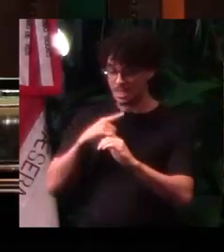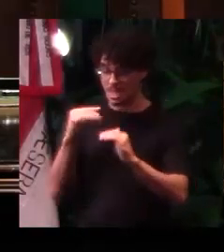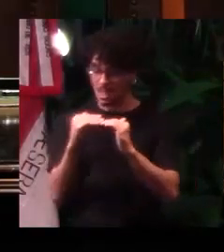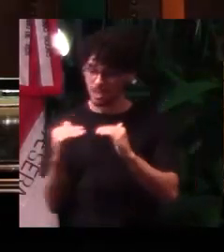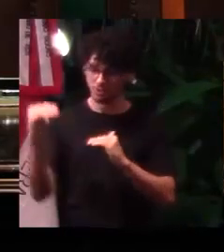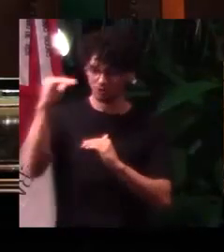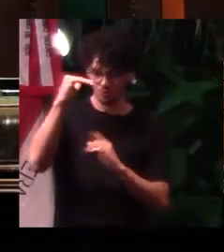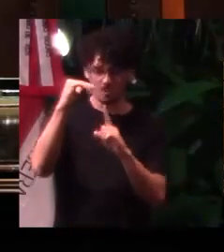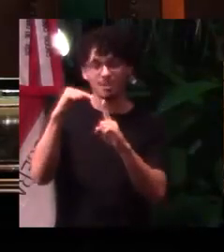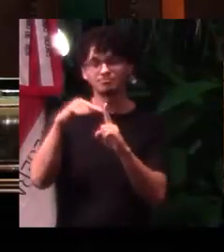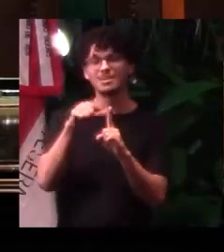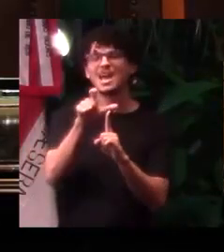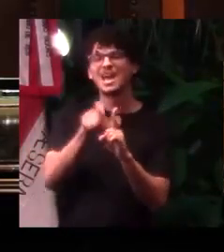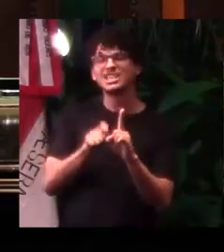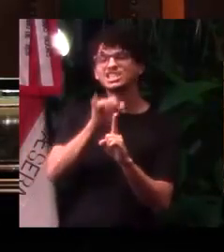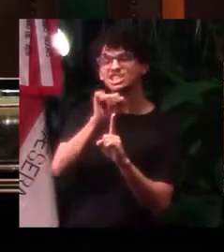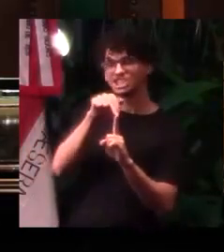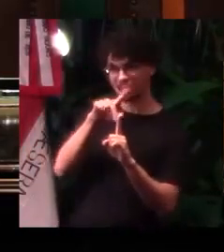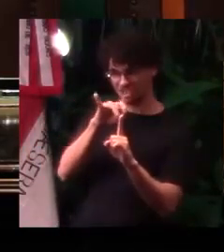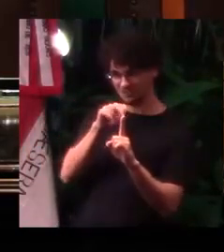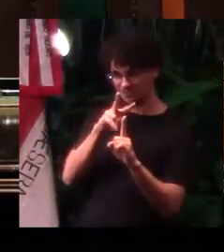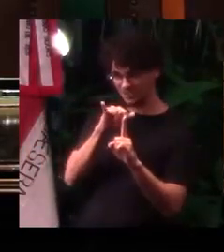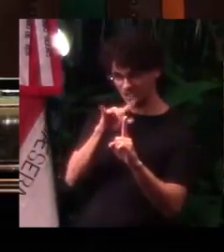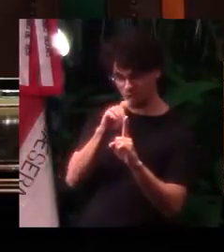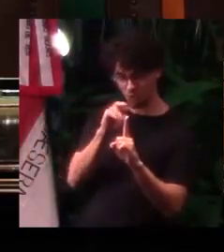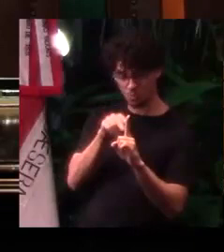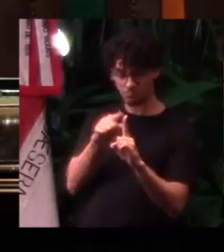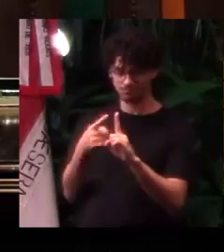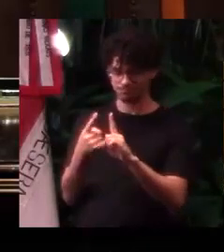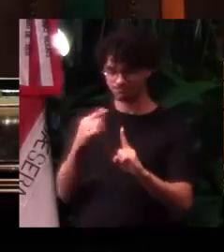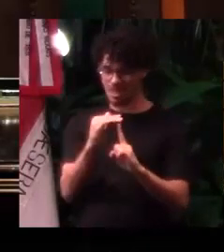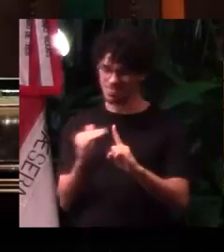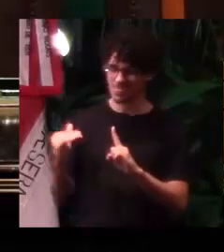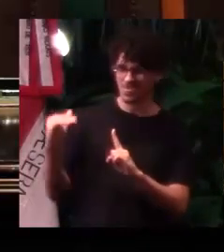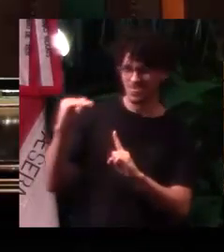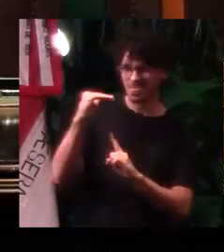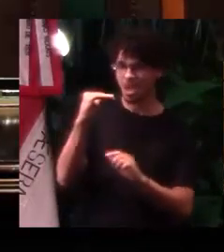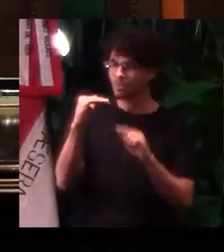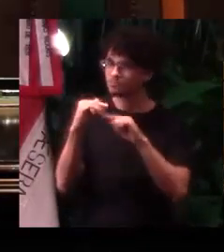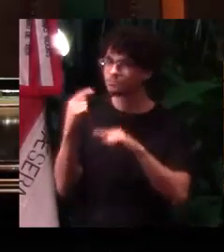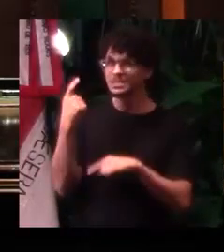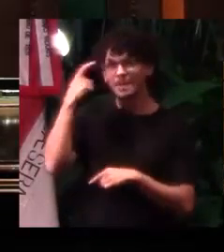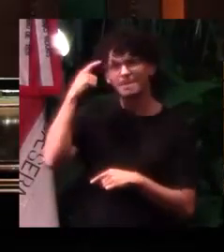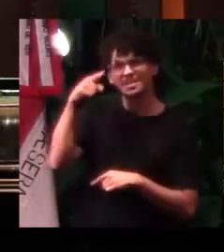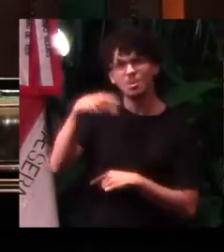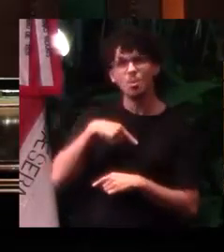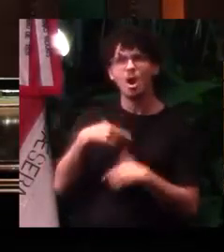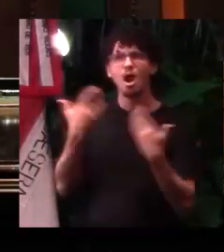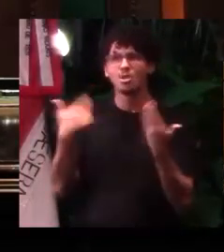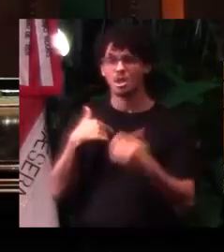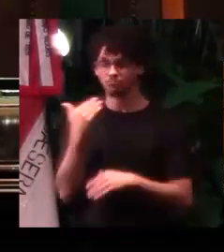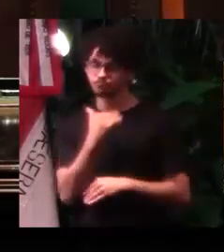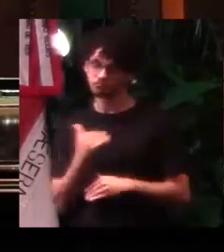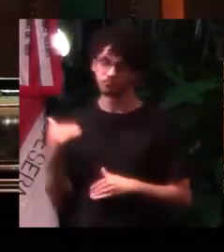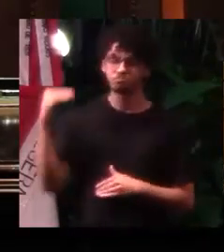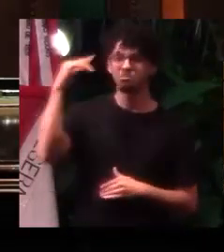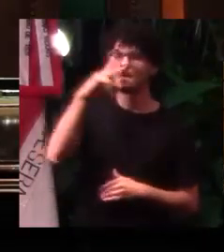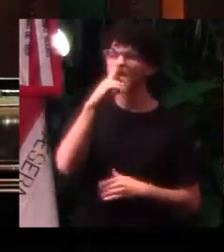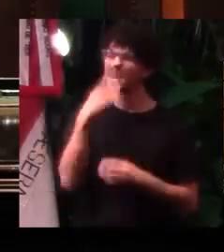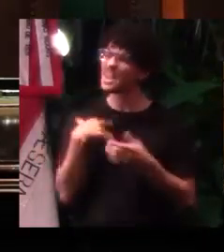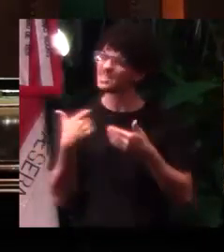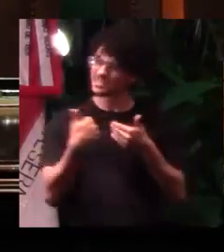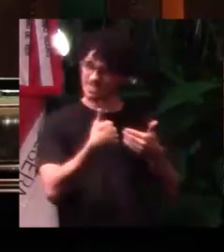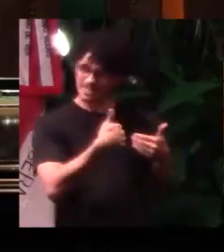tempo, o assume. Porque quando você pensa em superação, você pensa, de certa forma, que está deixando algo de lado. Na ideia da